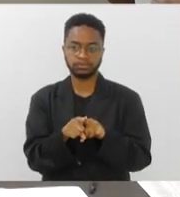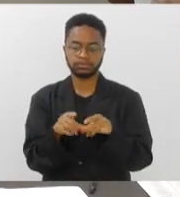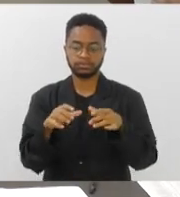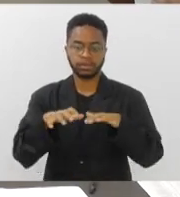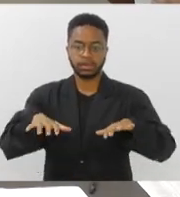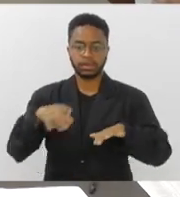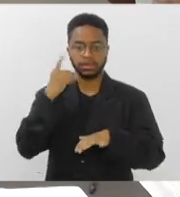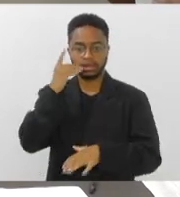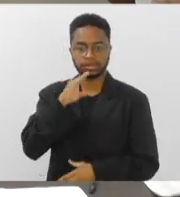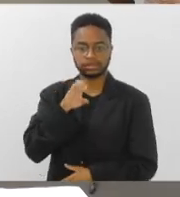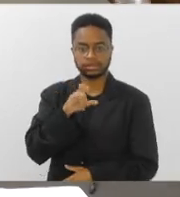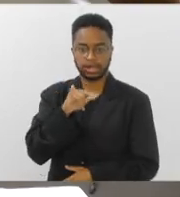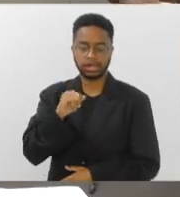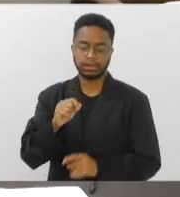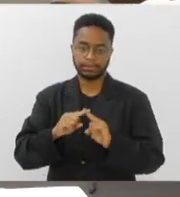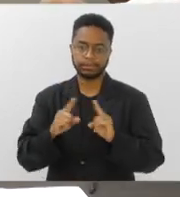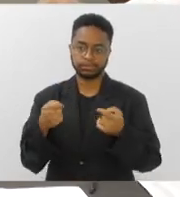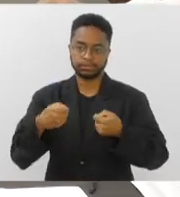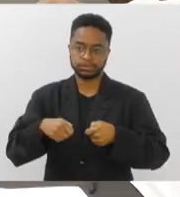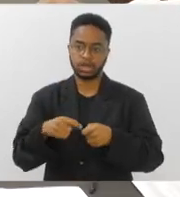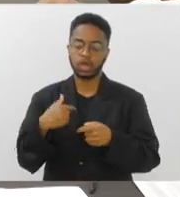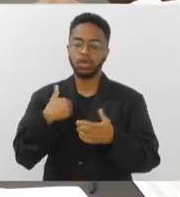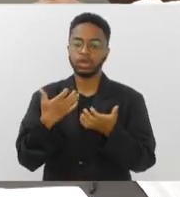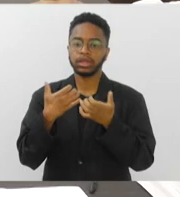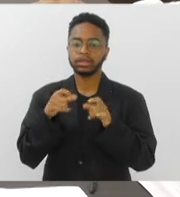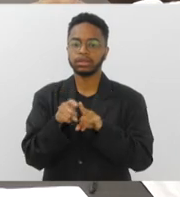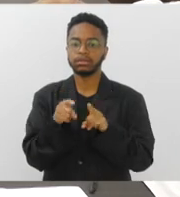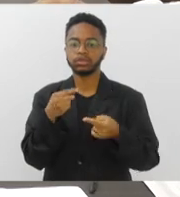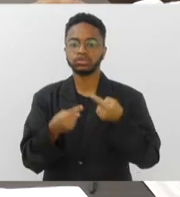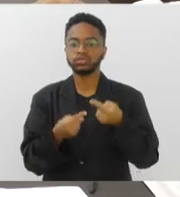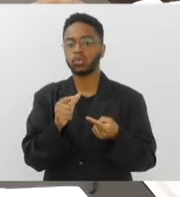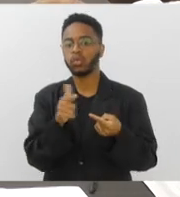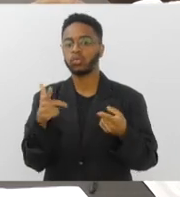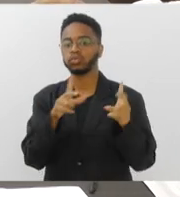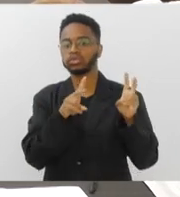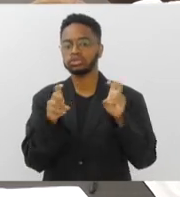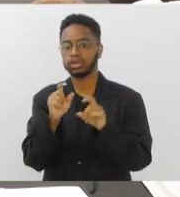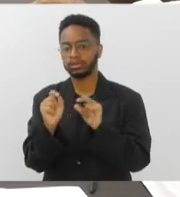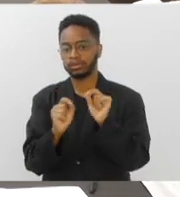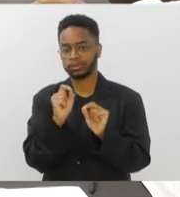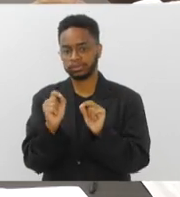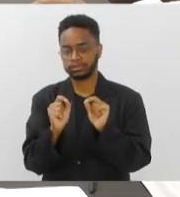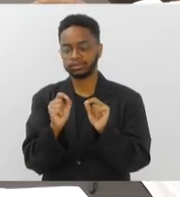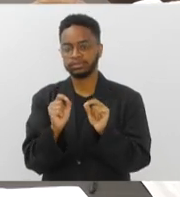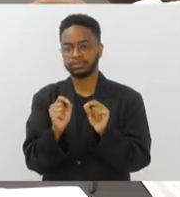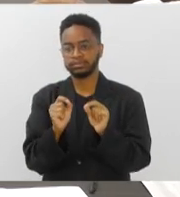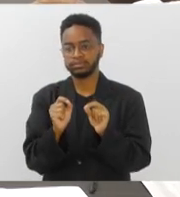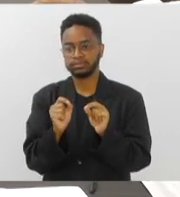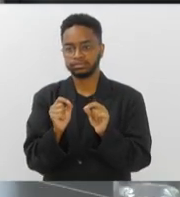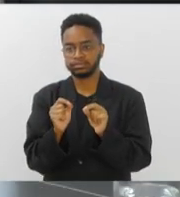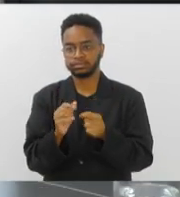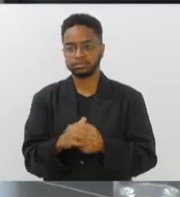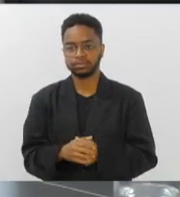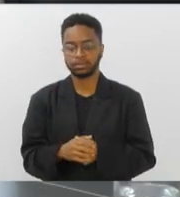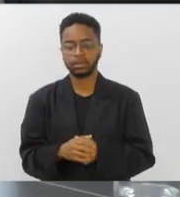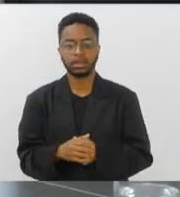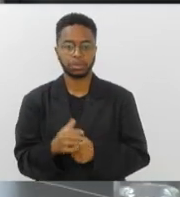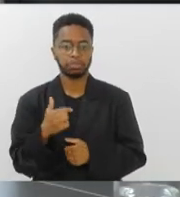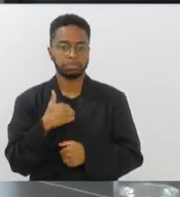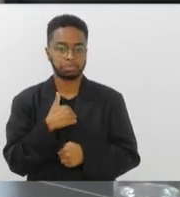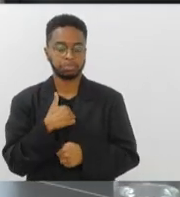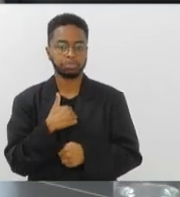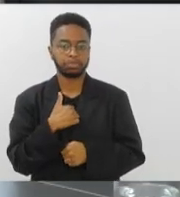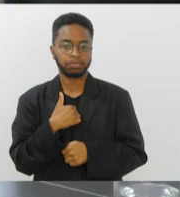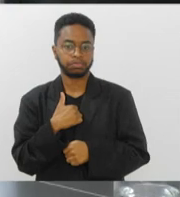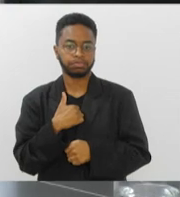Célia Jordão, é mais preciso. Eu queria trazer aqui um ponto de discussão, que é uma invasão, assim, com todo o carinho à deputada Índia e à iniciativa,